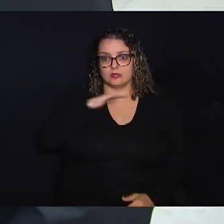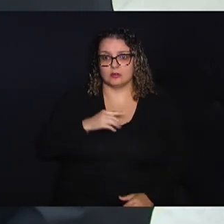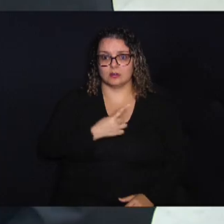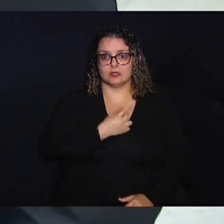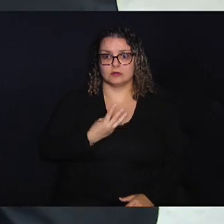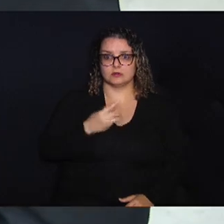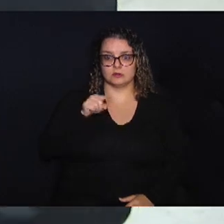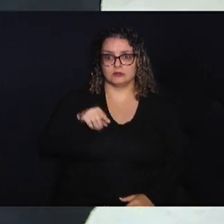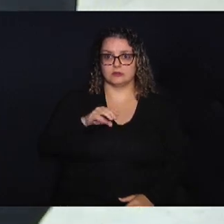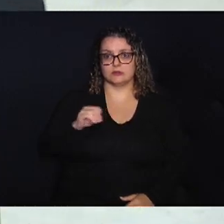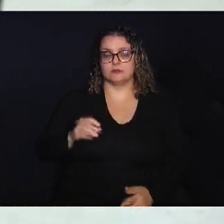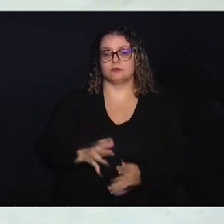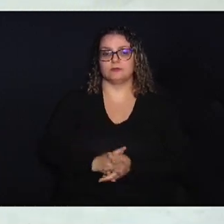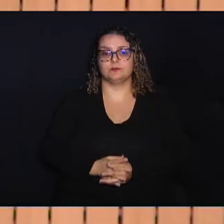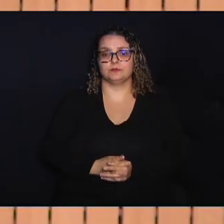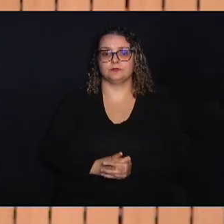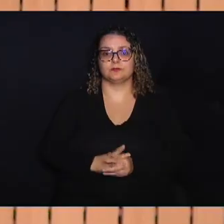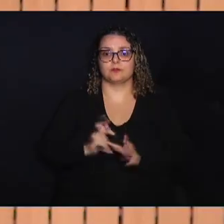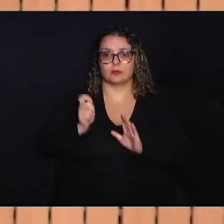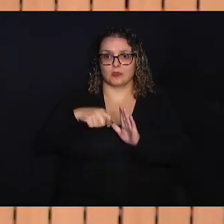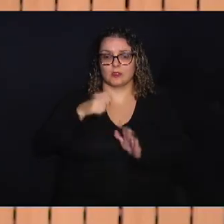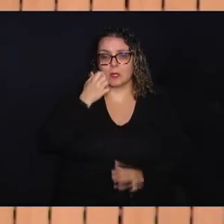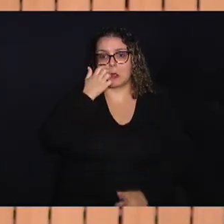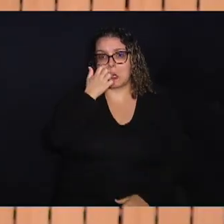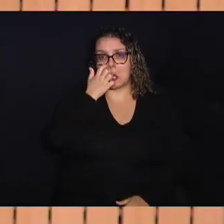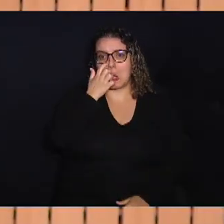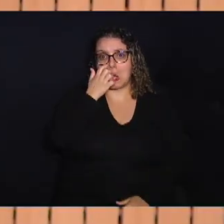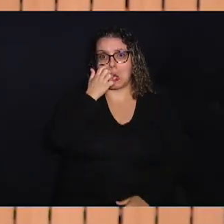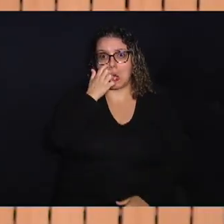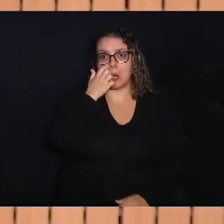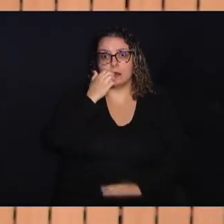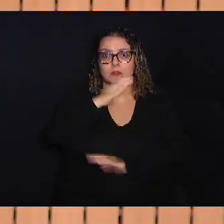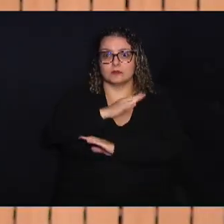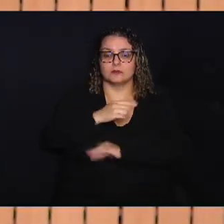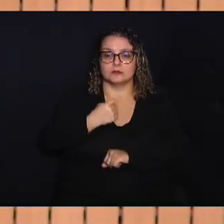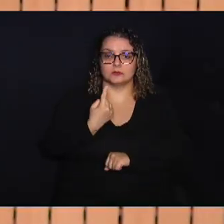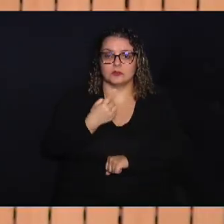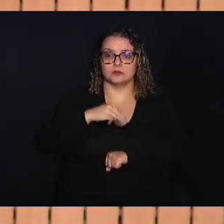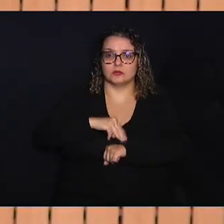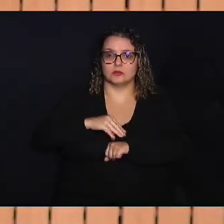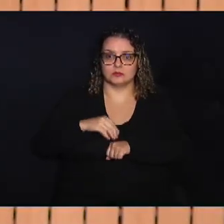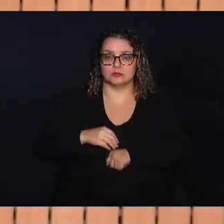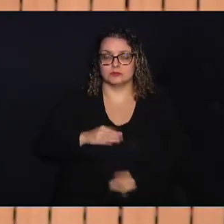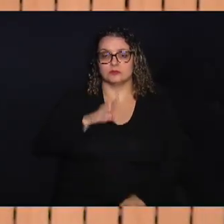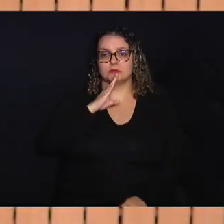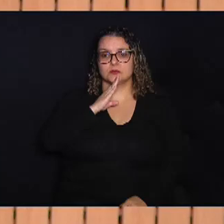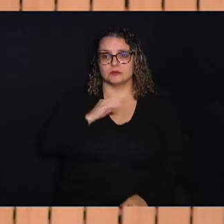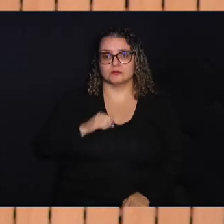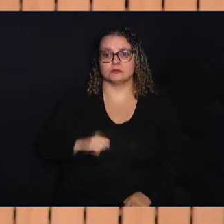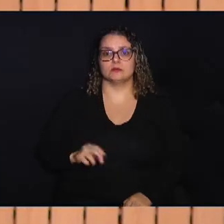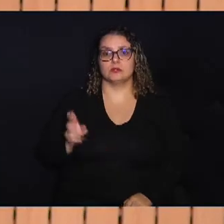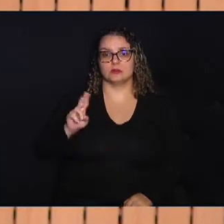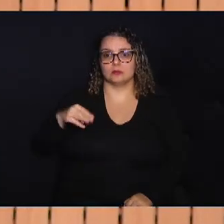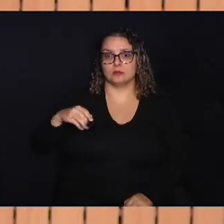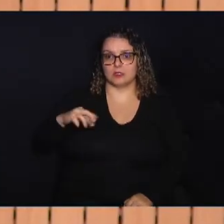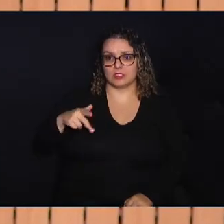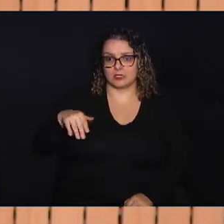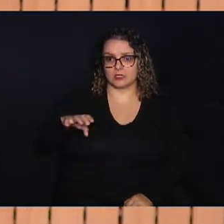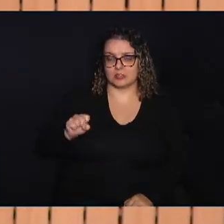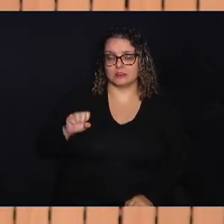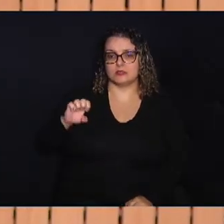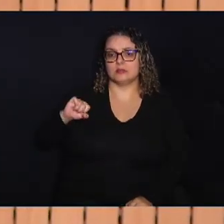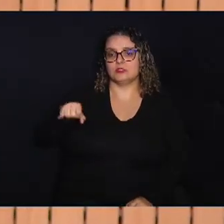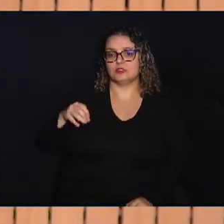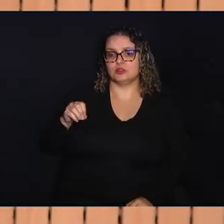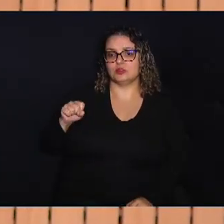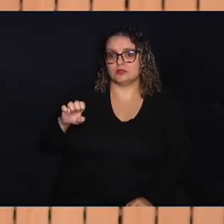horas. Registrado, portanto, então a Câmara concede um minuto de silêncio em memória da dona Marquesa, da senhora Josefa, da